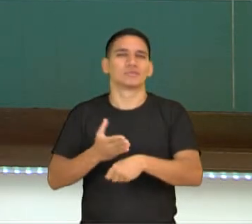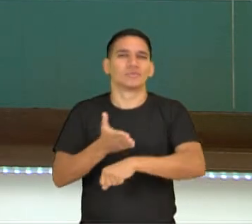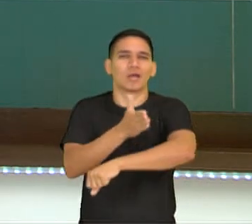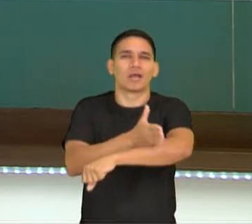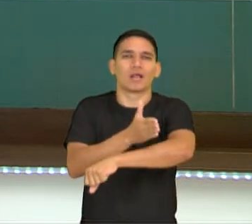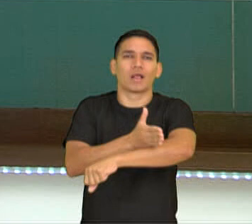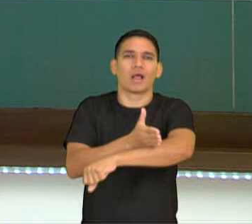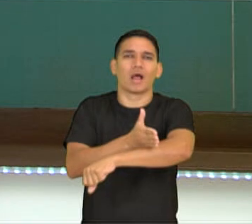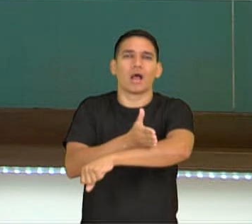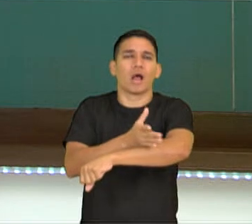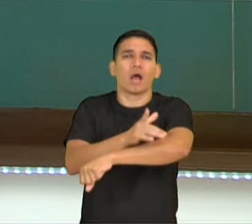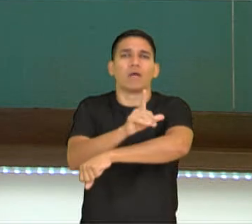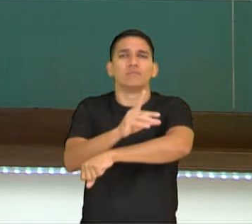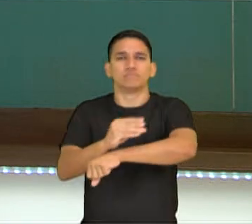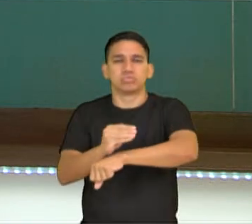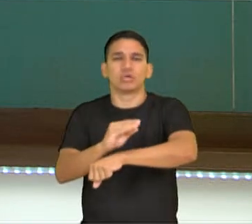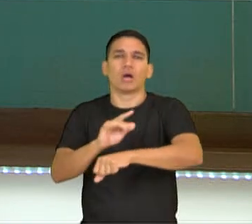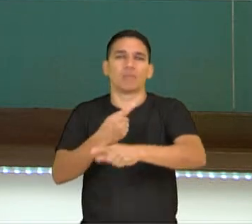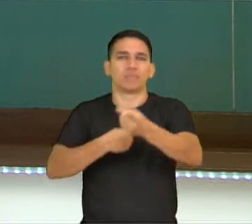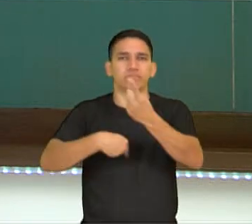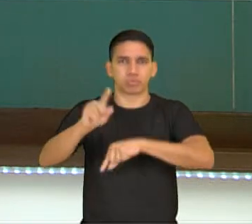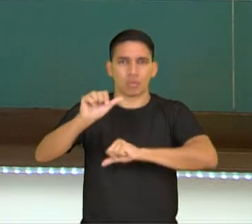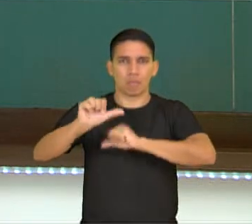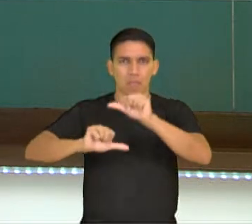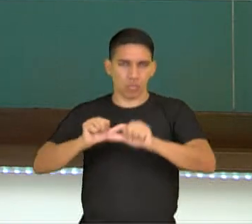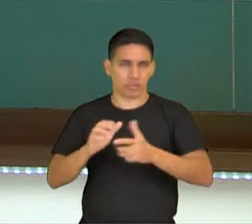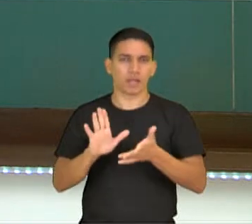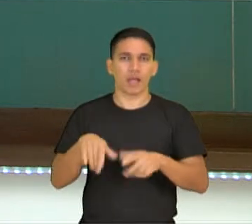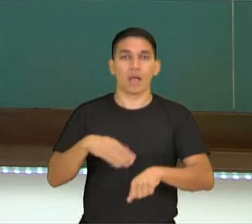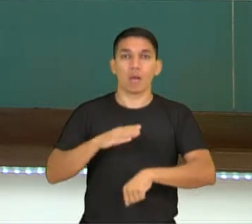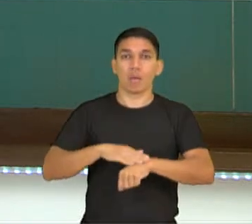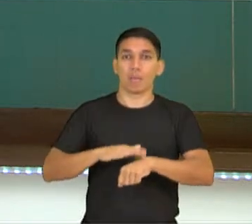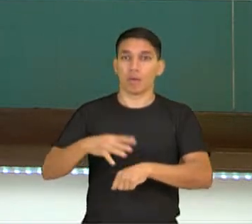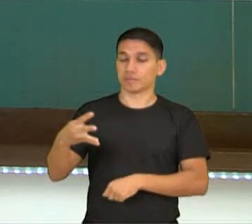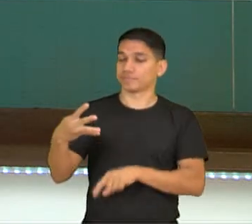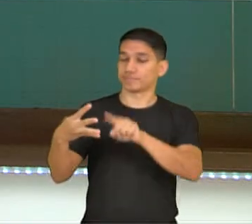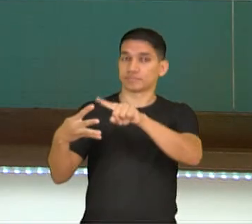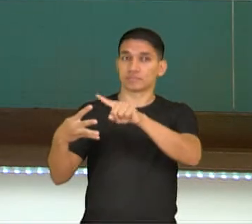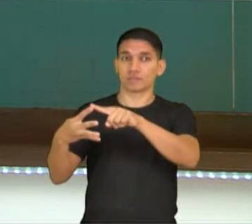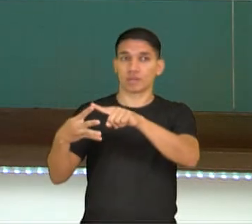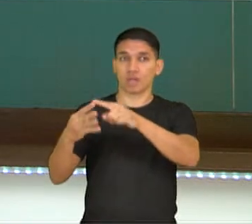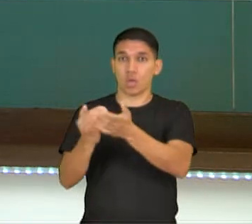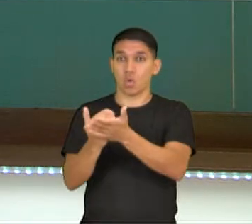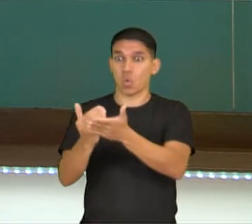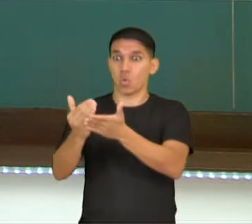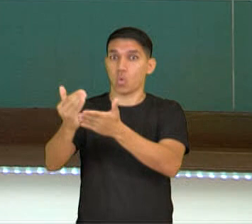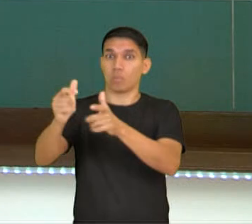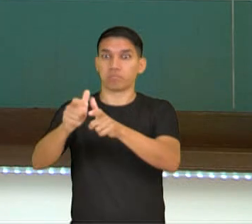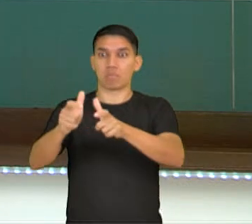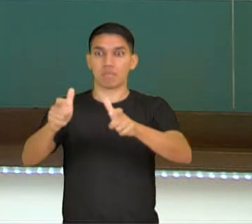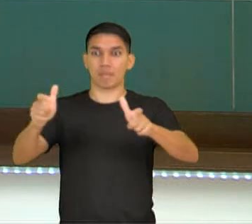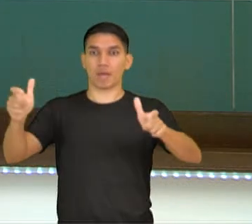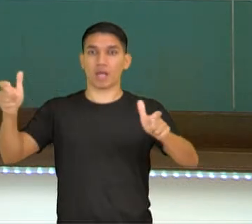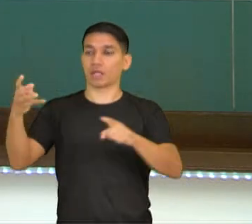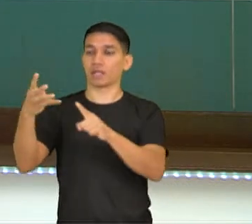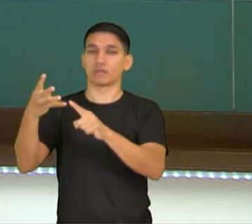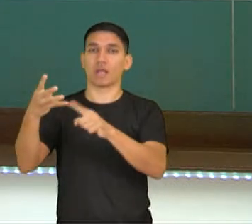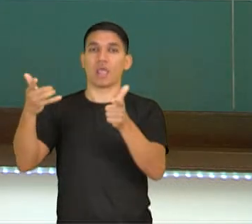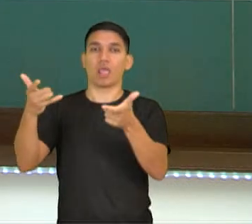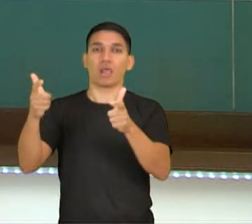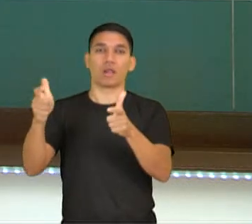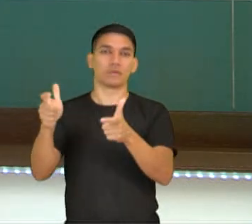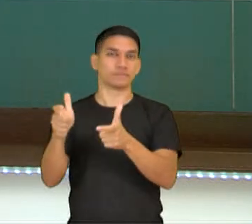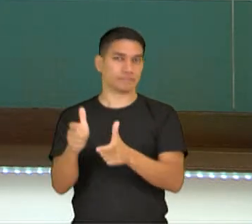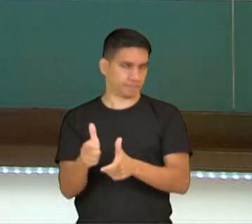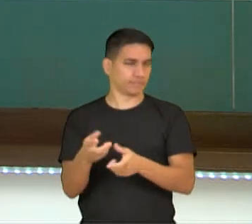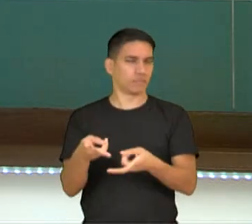Então, nesse primeiro momento, o cristianismo crescendo, se desenvolvendo e se fundamentando, e no último momento ali, já na escolástica, a